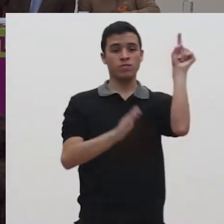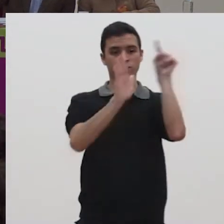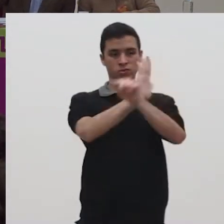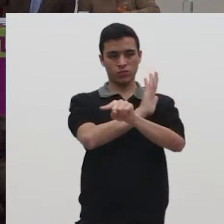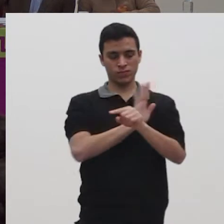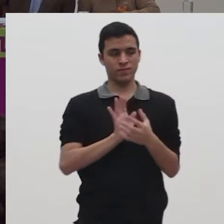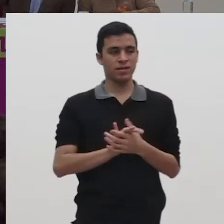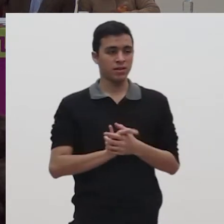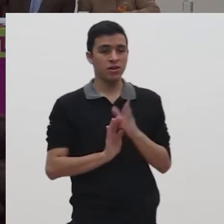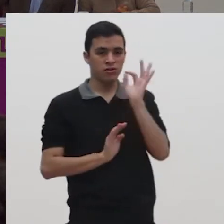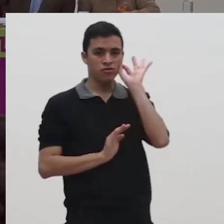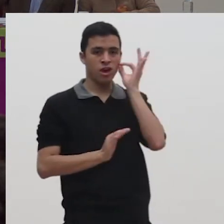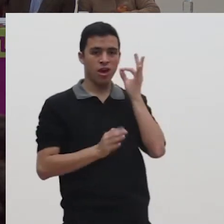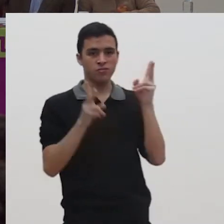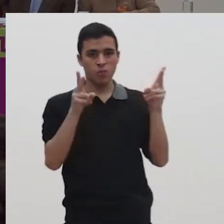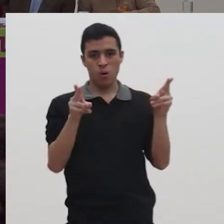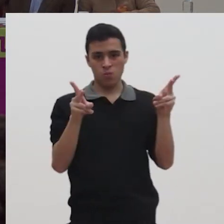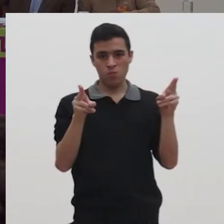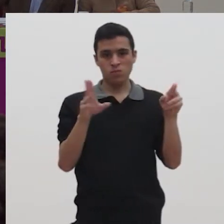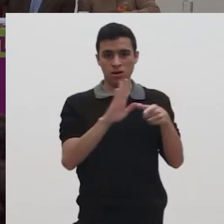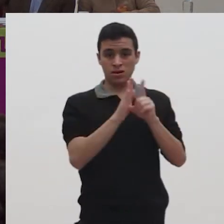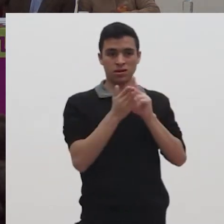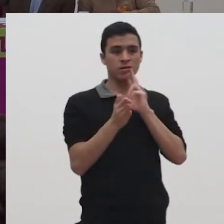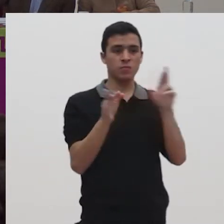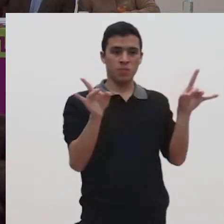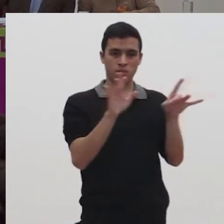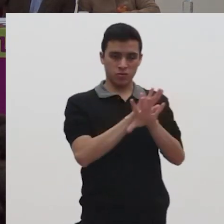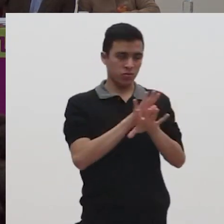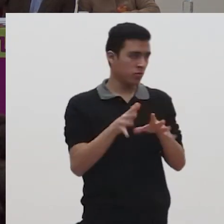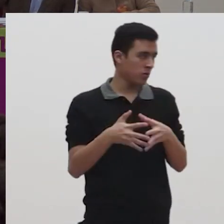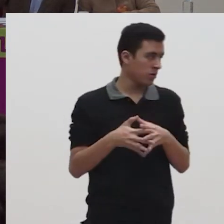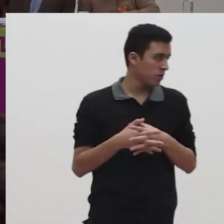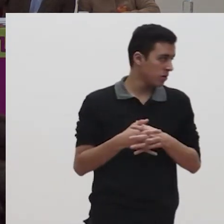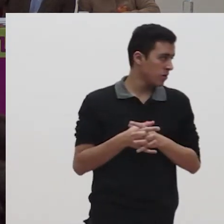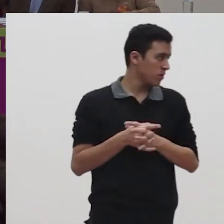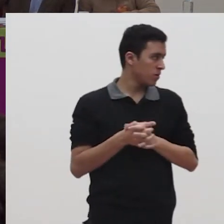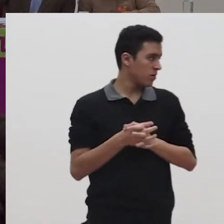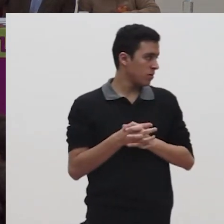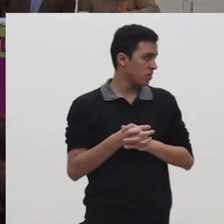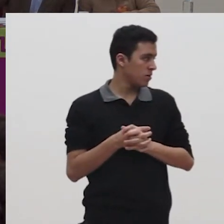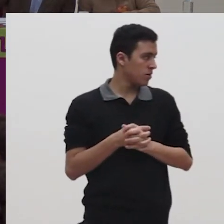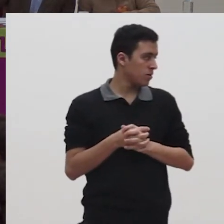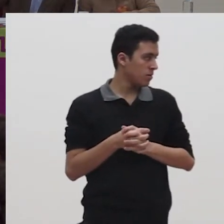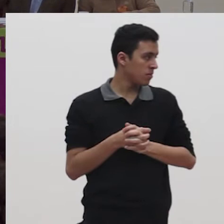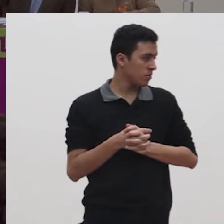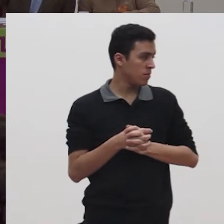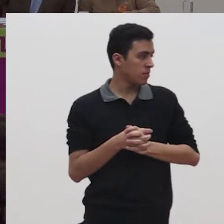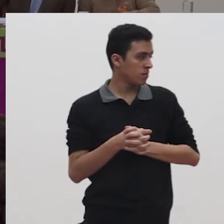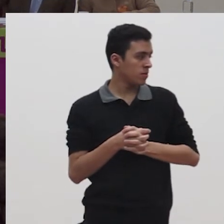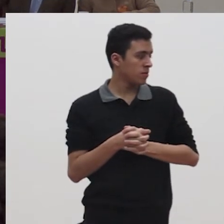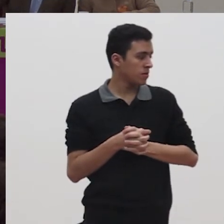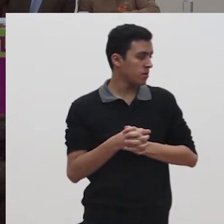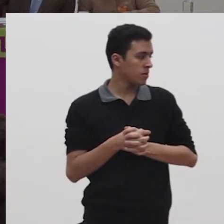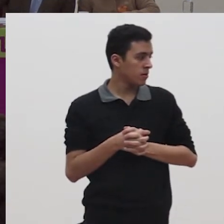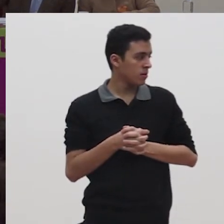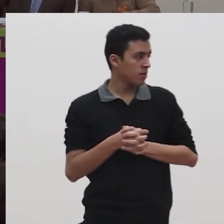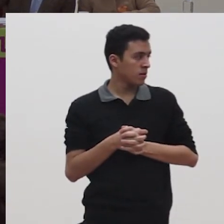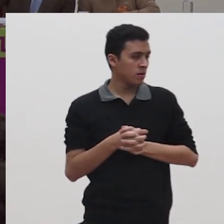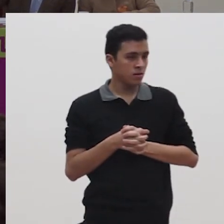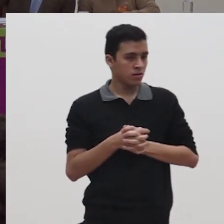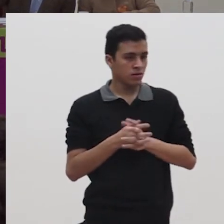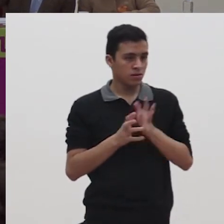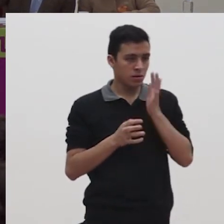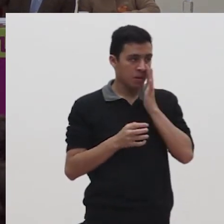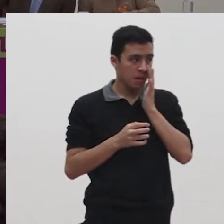pergunta. Esse assunto já... Não tem mais nada para falar, né? Isso aí,